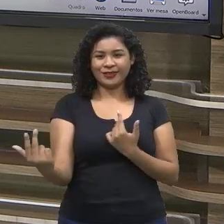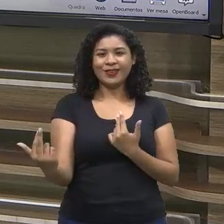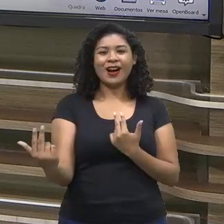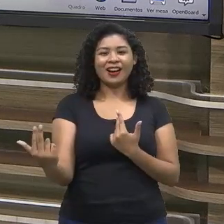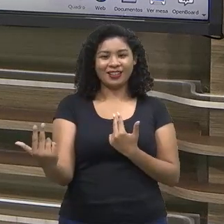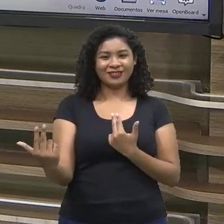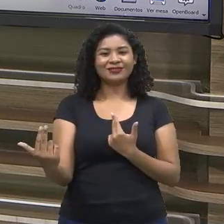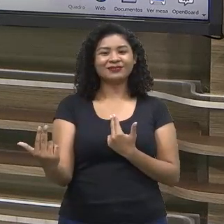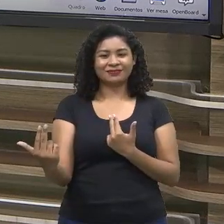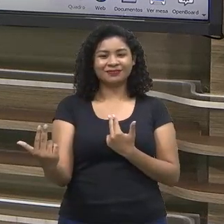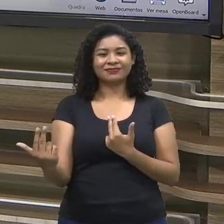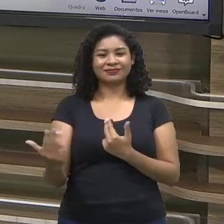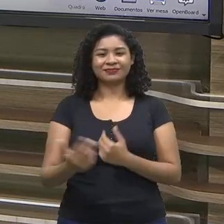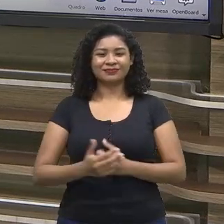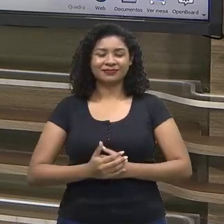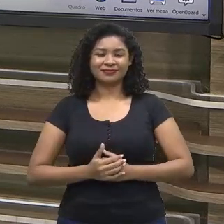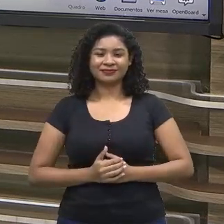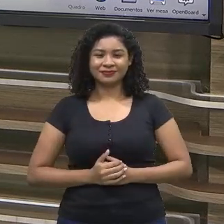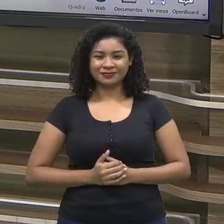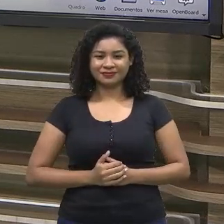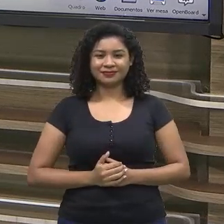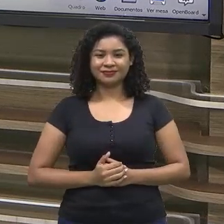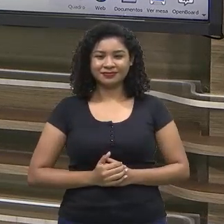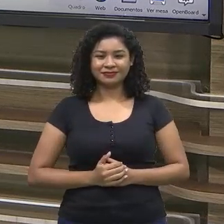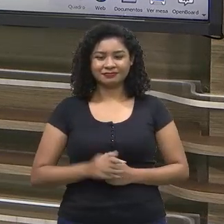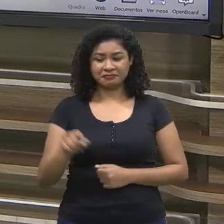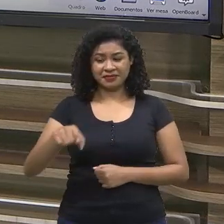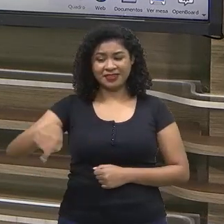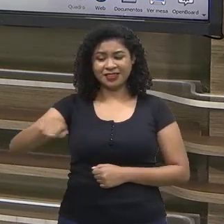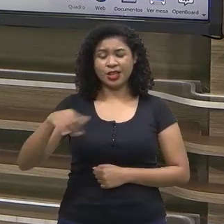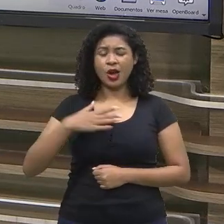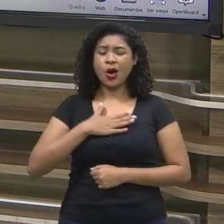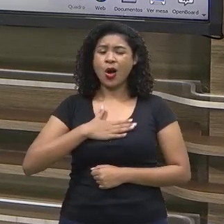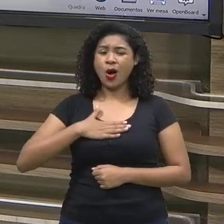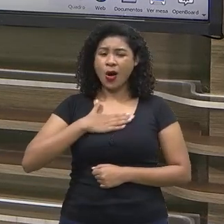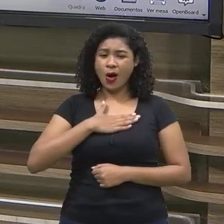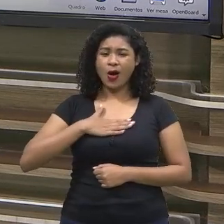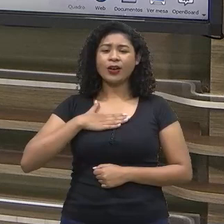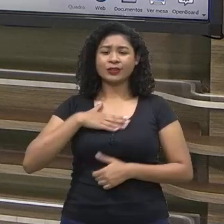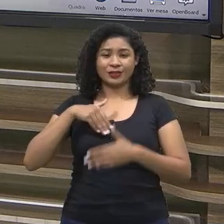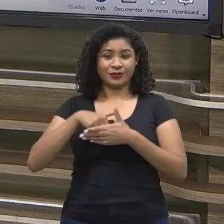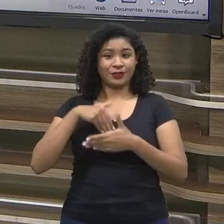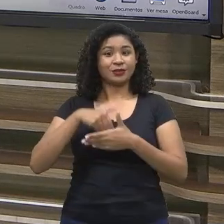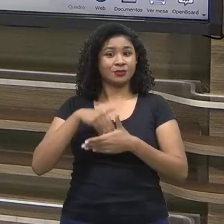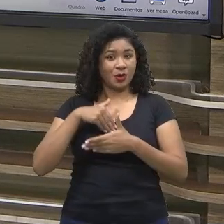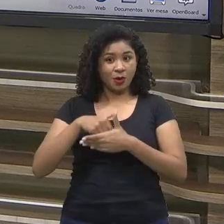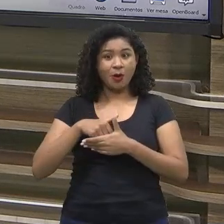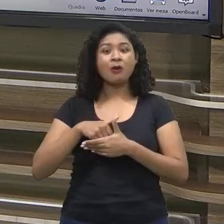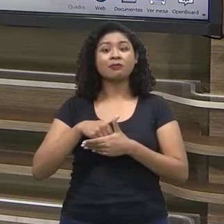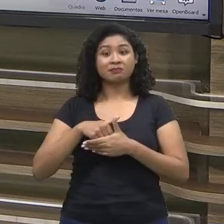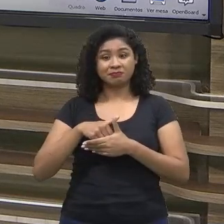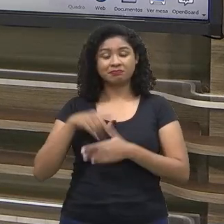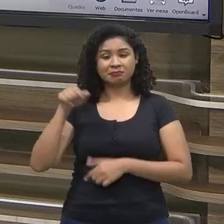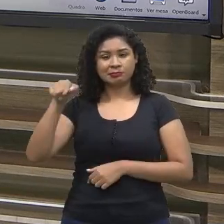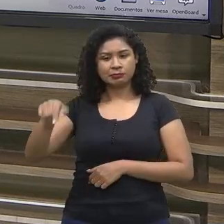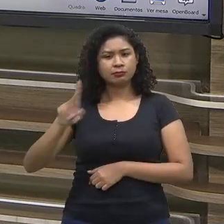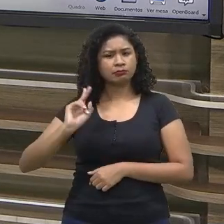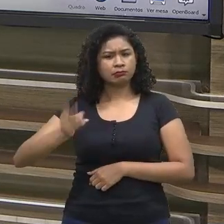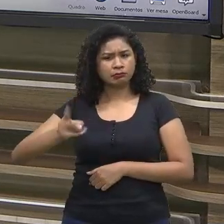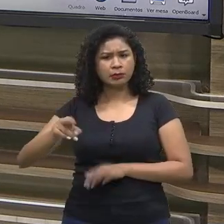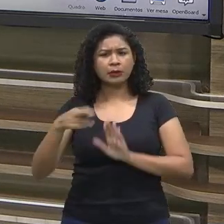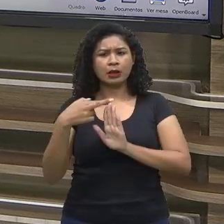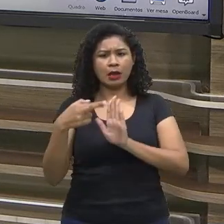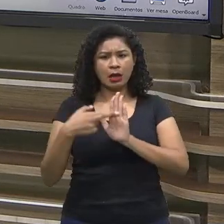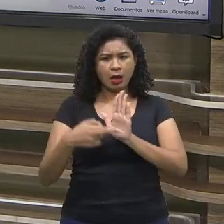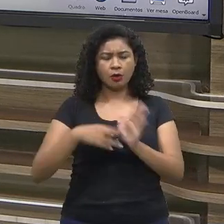com a cultura indígena, né? Eles também gostam muito de futebol, eles jogam dentro das mesmas